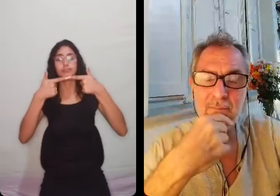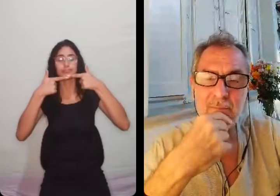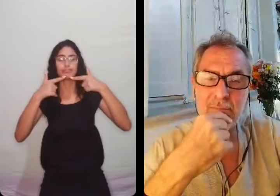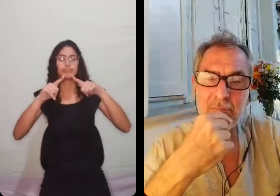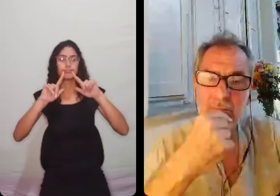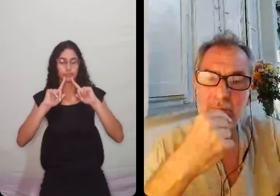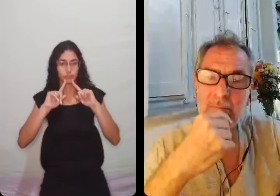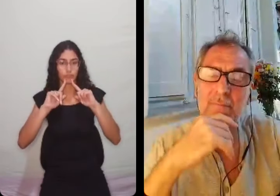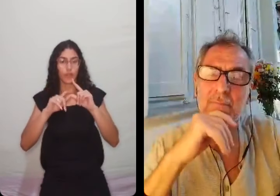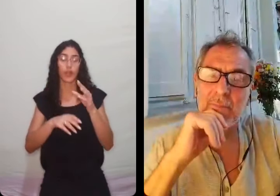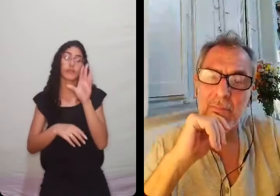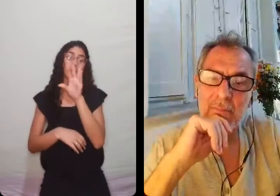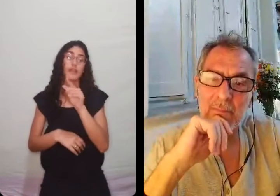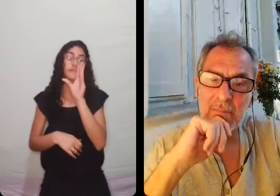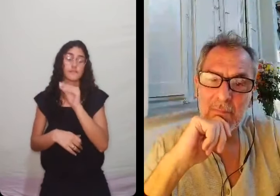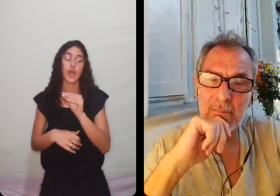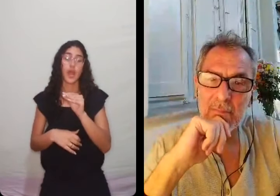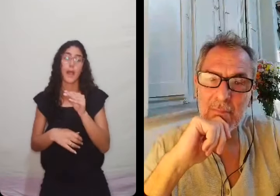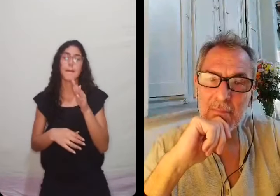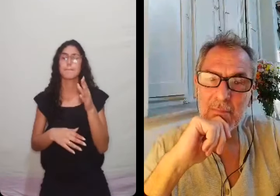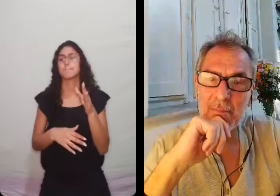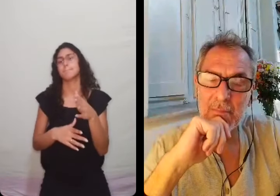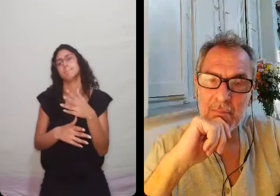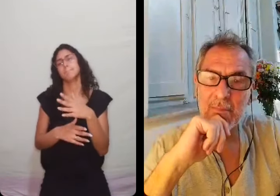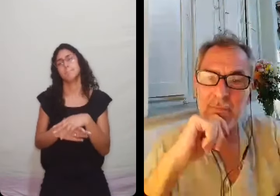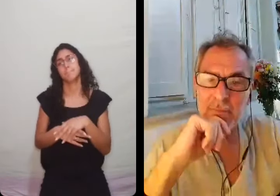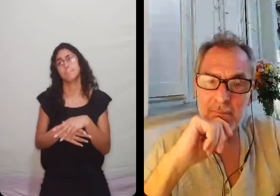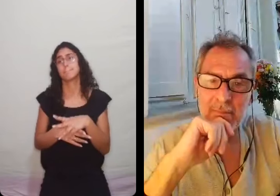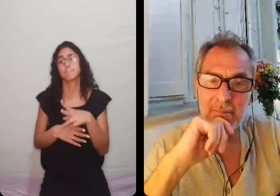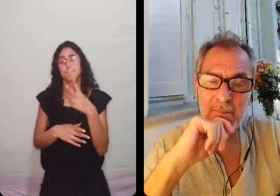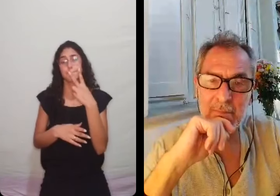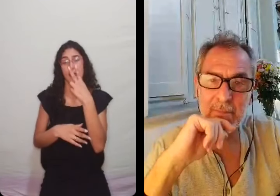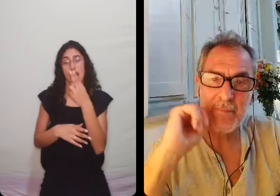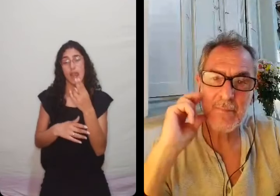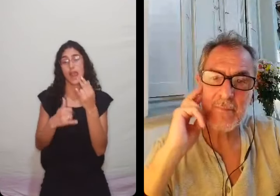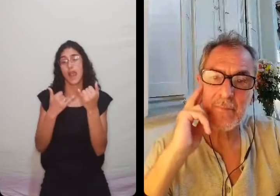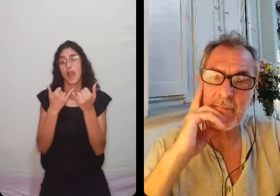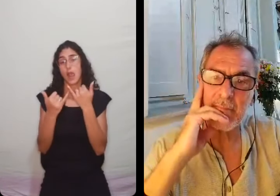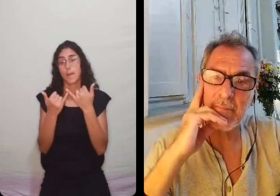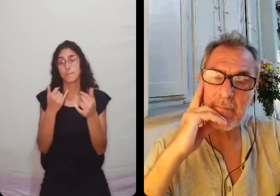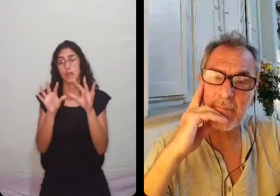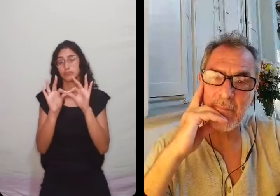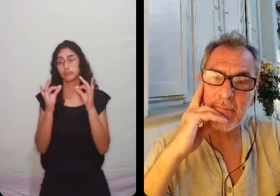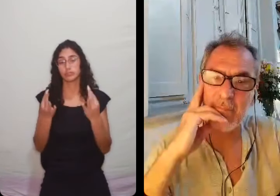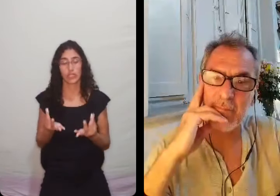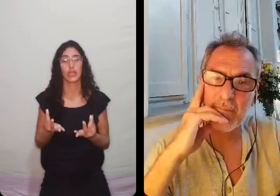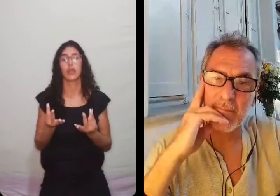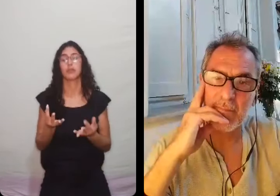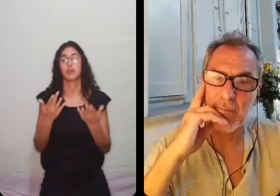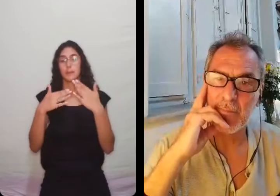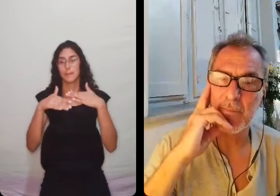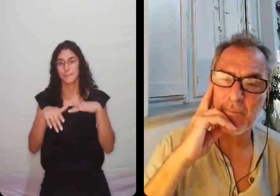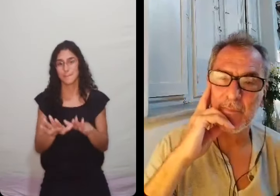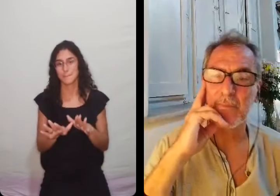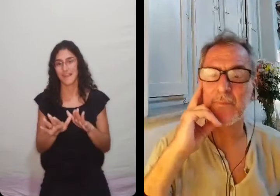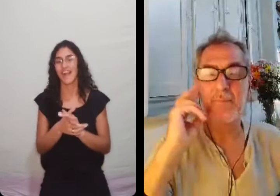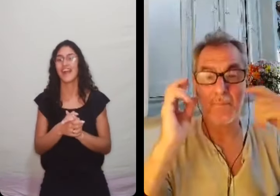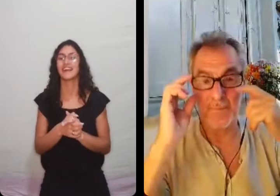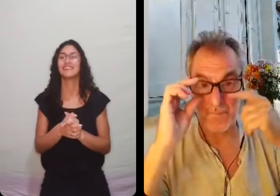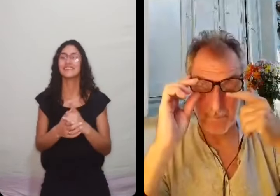conta, parece muito simples, né? Que vocês chegaram nessa natureza mais ingênua, depois nesse terror,